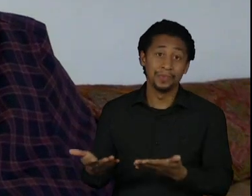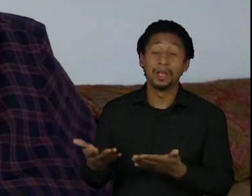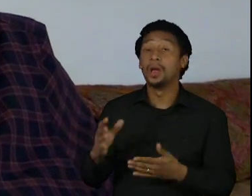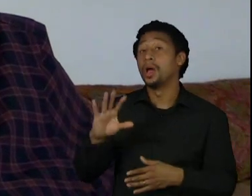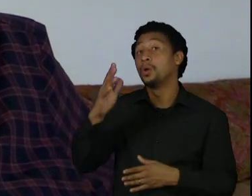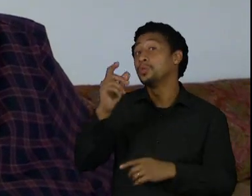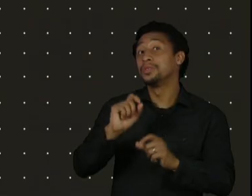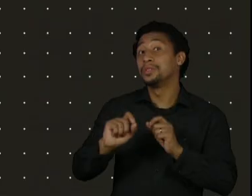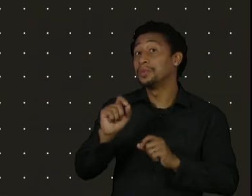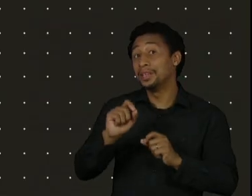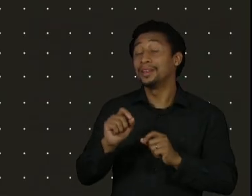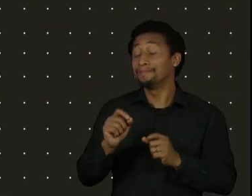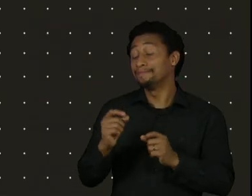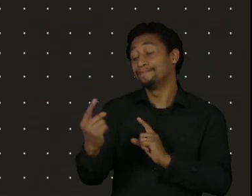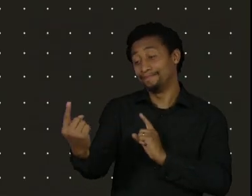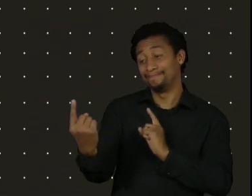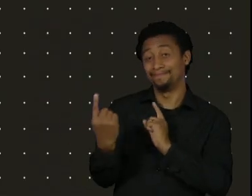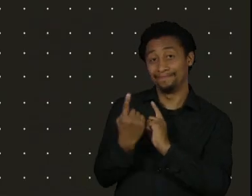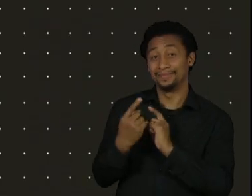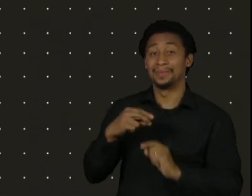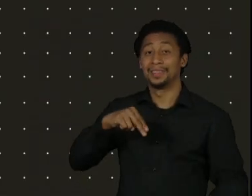apareceu o Nelson.